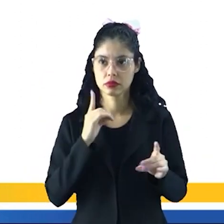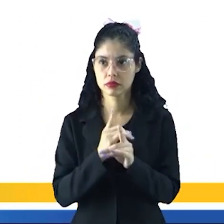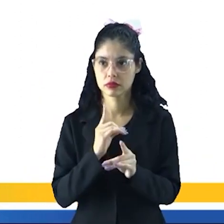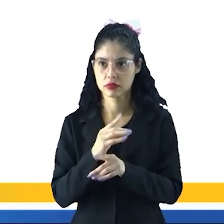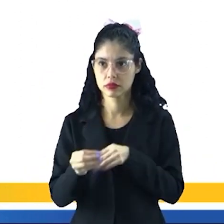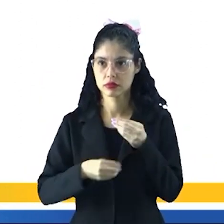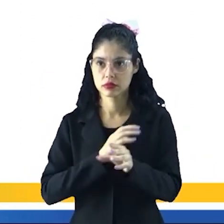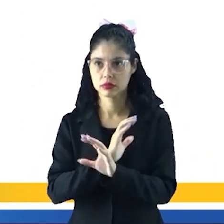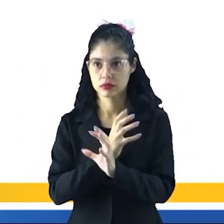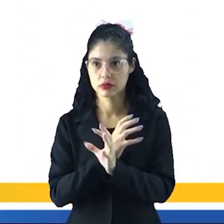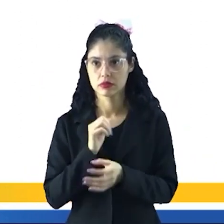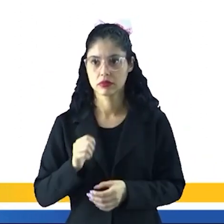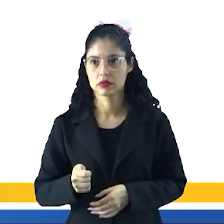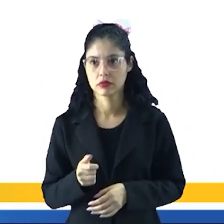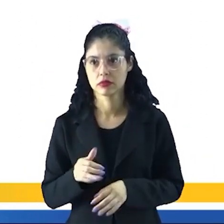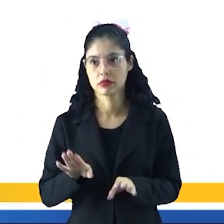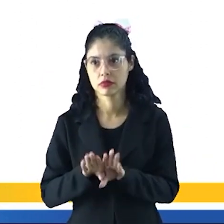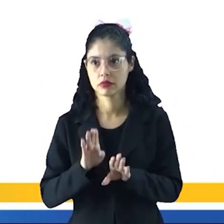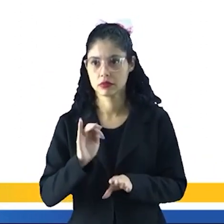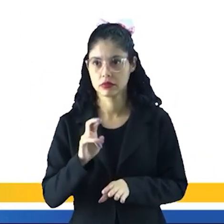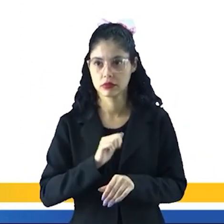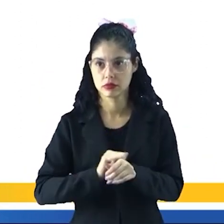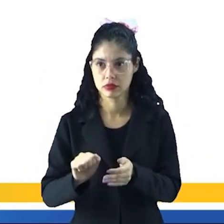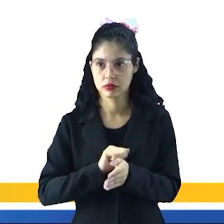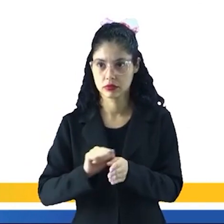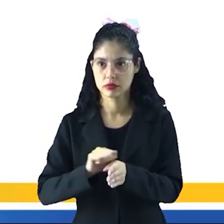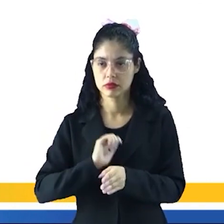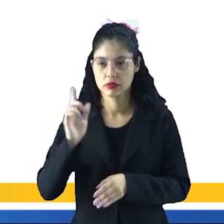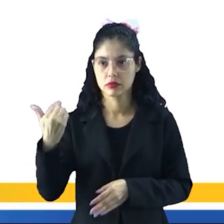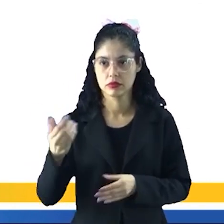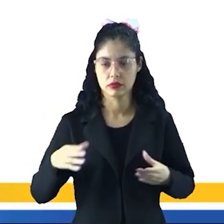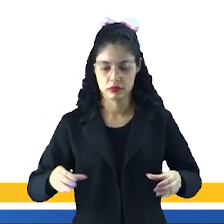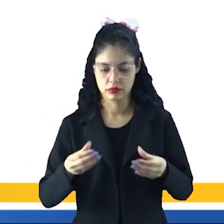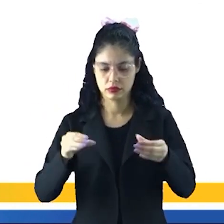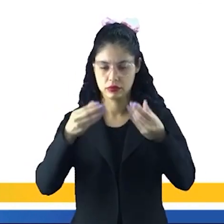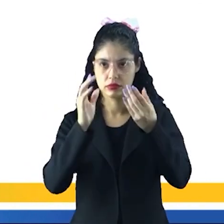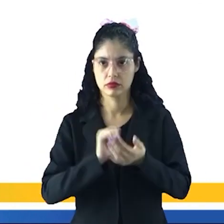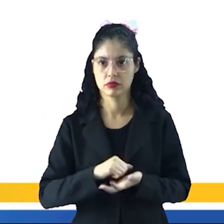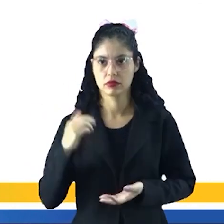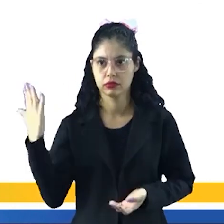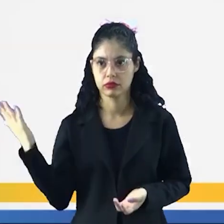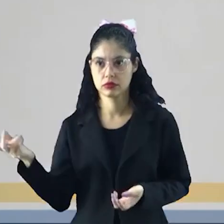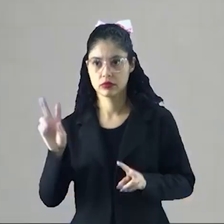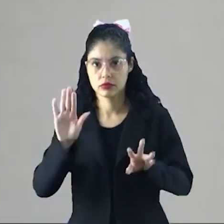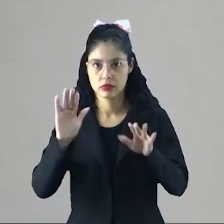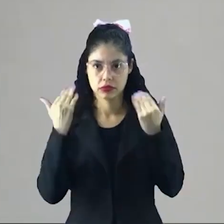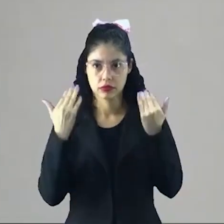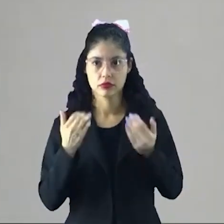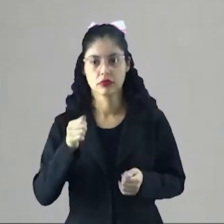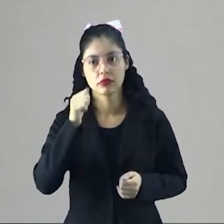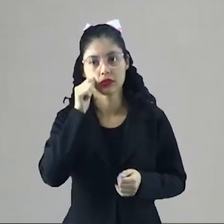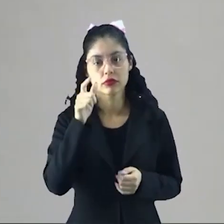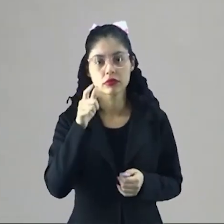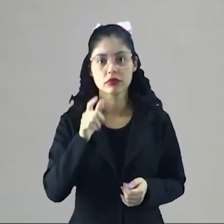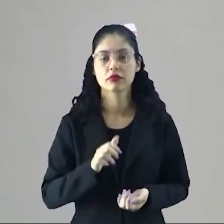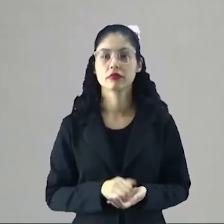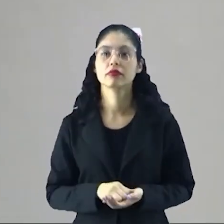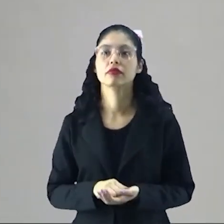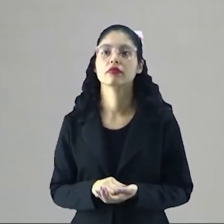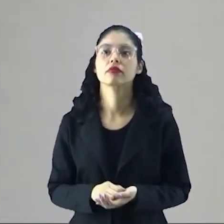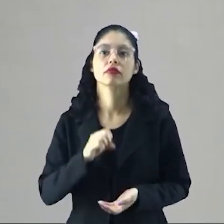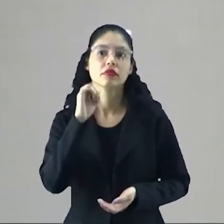objetos encontrados, como ossos, moedas e borrachas e outras garrafas. Gente, olha aqui para mim e presta atenção numa